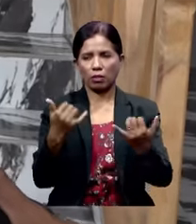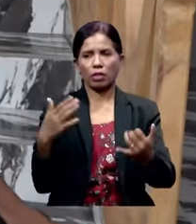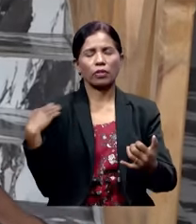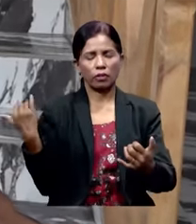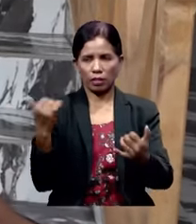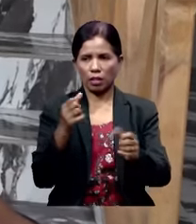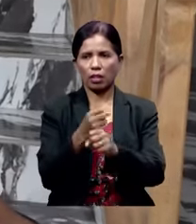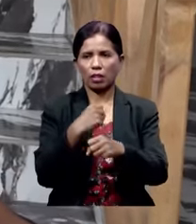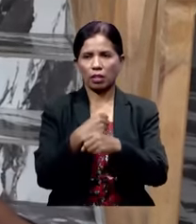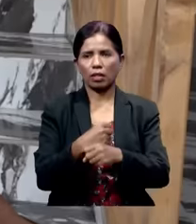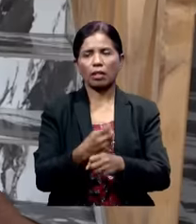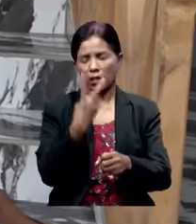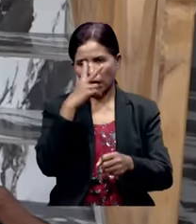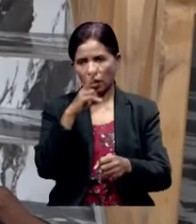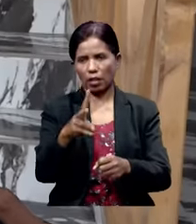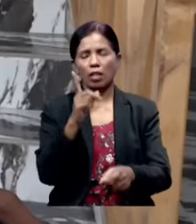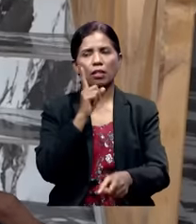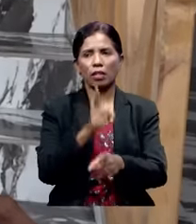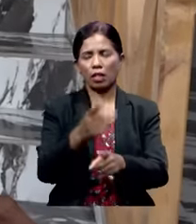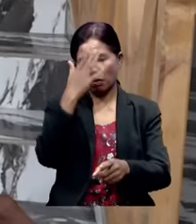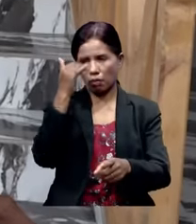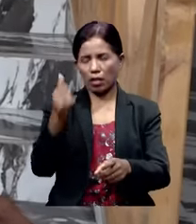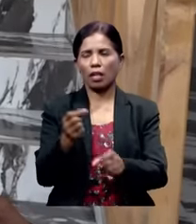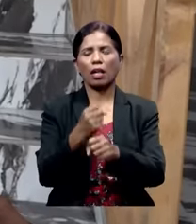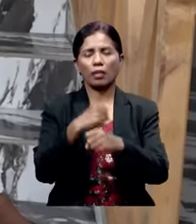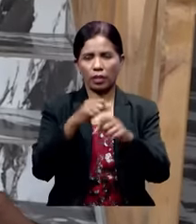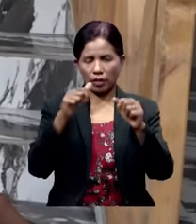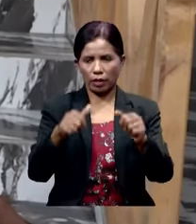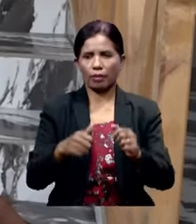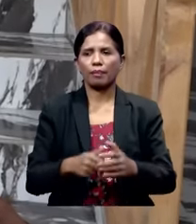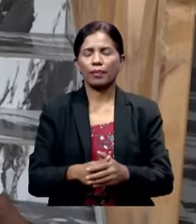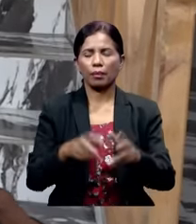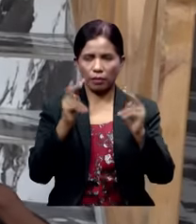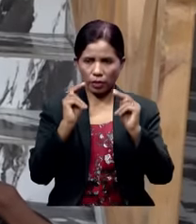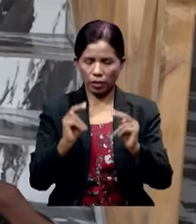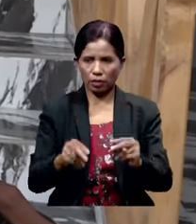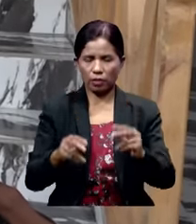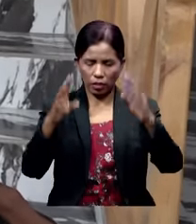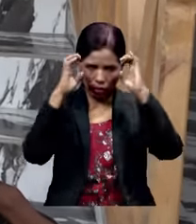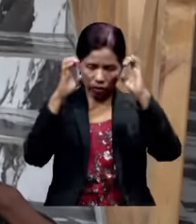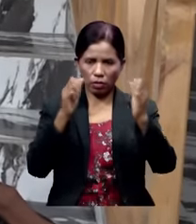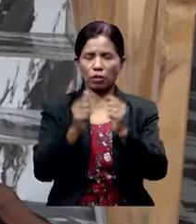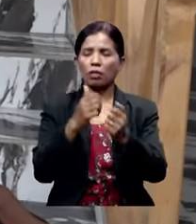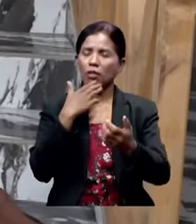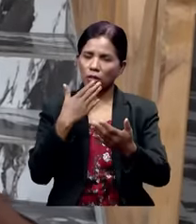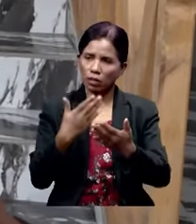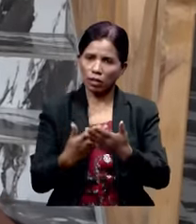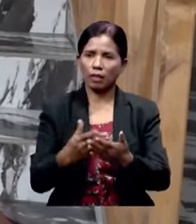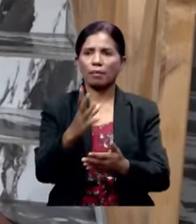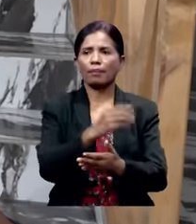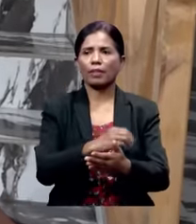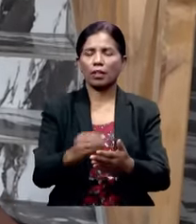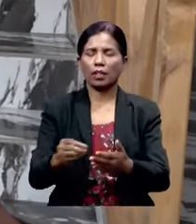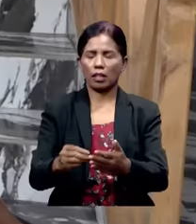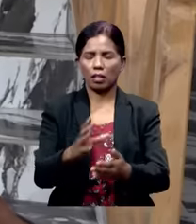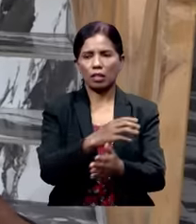ida ne. Ita tem que halo aproximação para hatene liu tan tamsa halo ida ne. E ida ne precisa educação tem que didia, moral tem que didia, etika